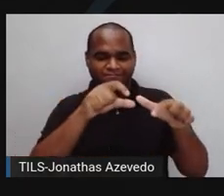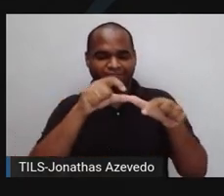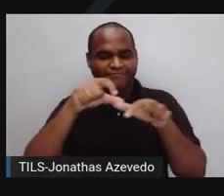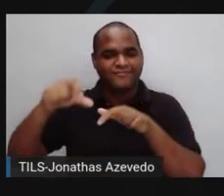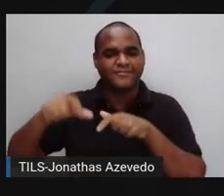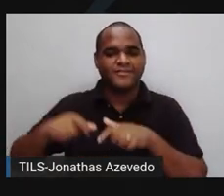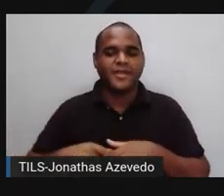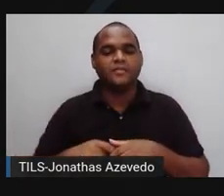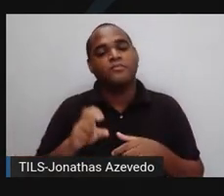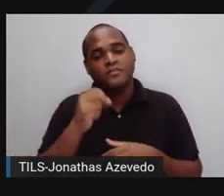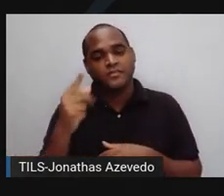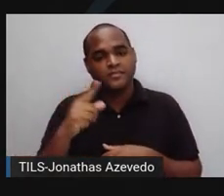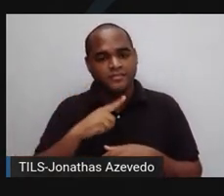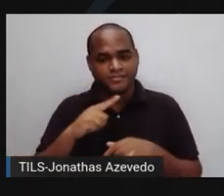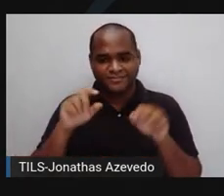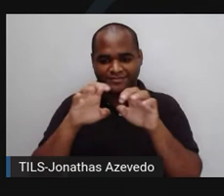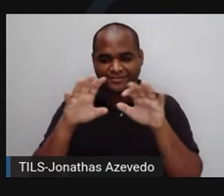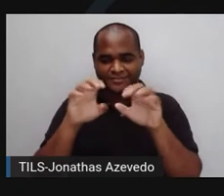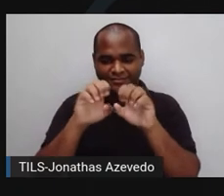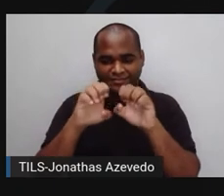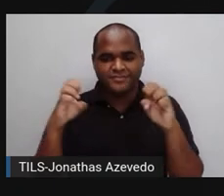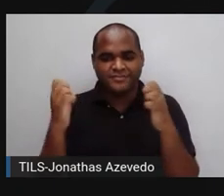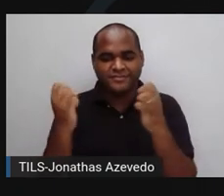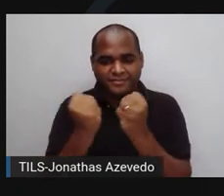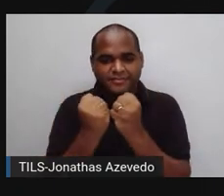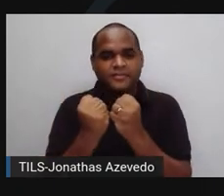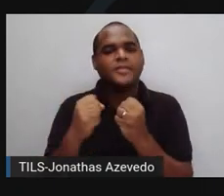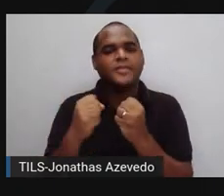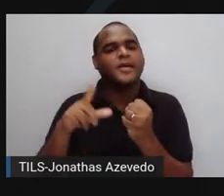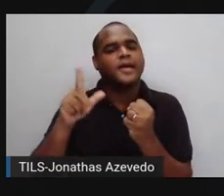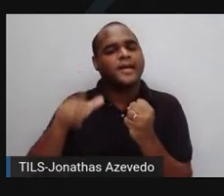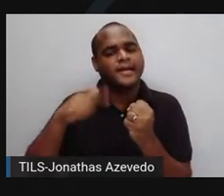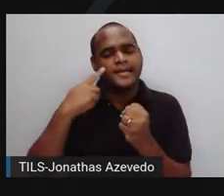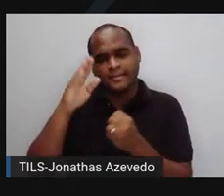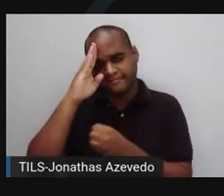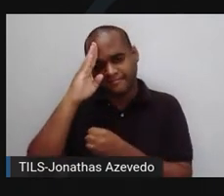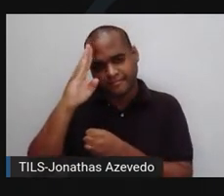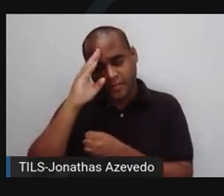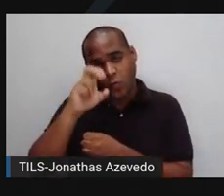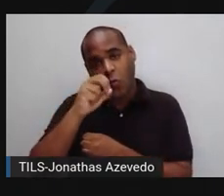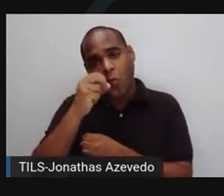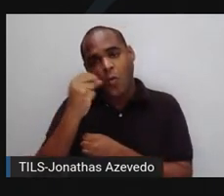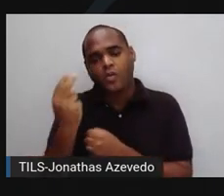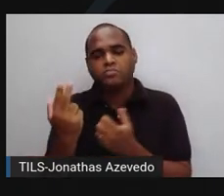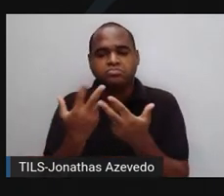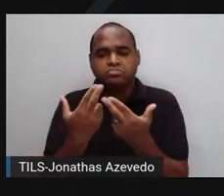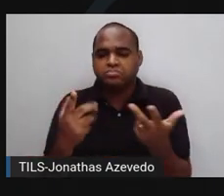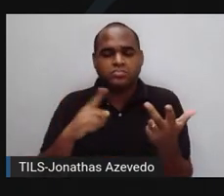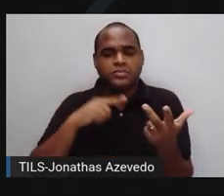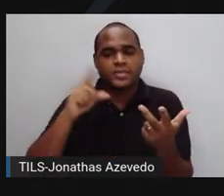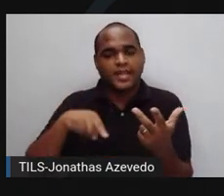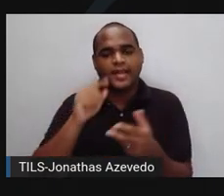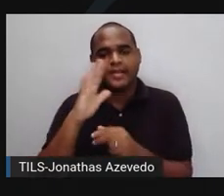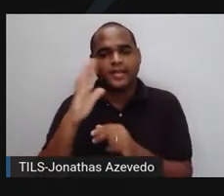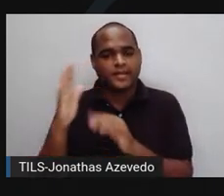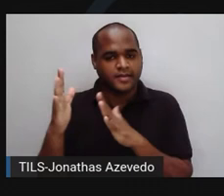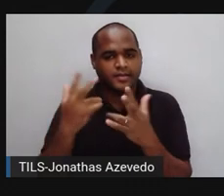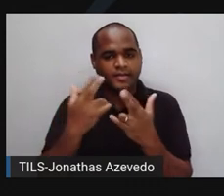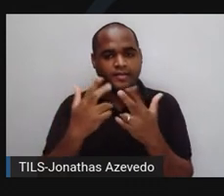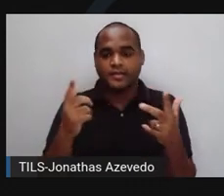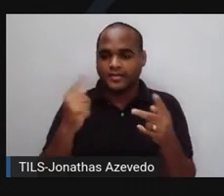ou seja serviços ecossistêmicos são as contribuições diretas e indiretas da natureza à